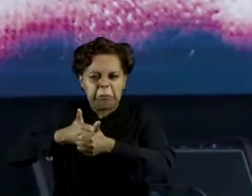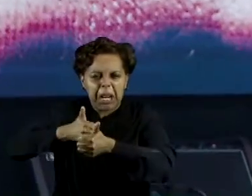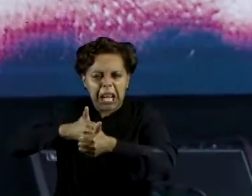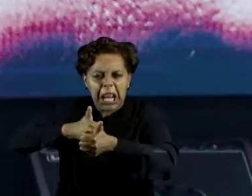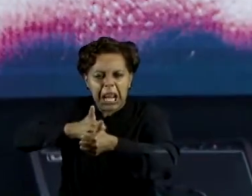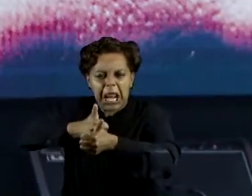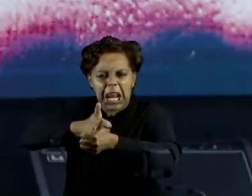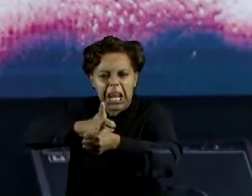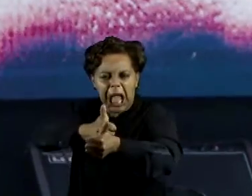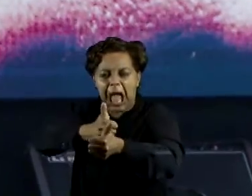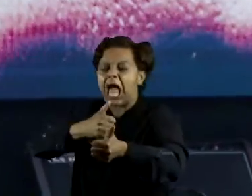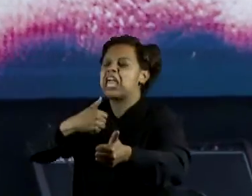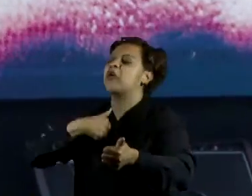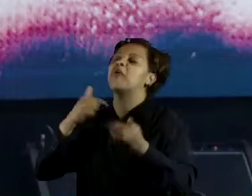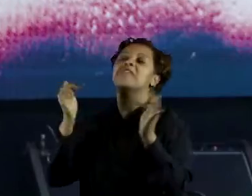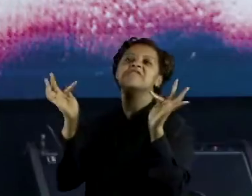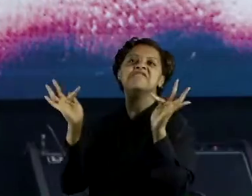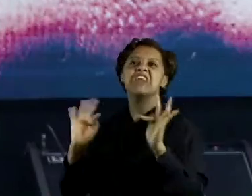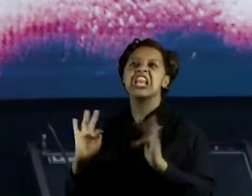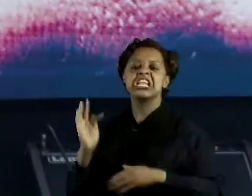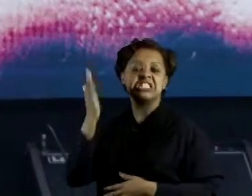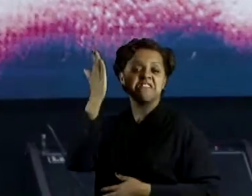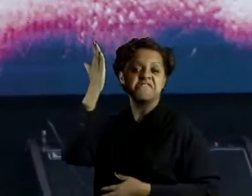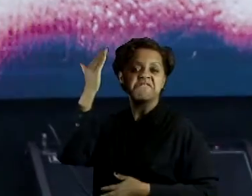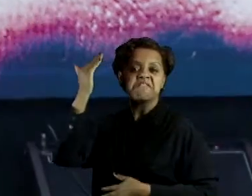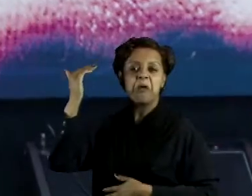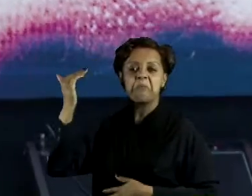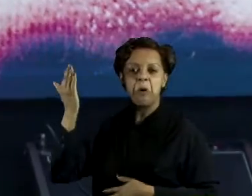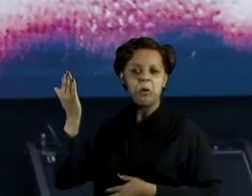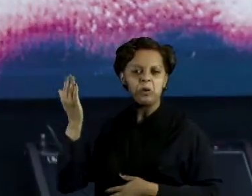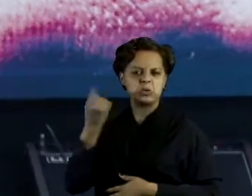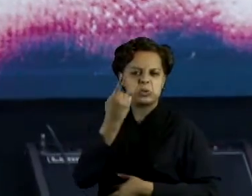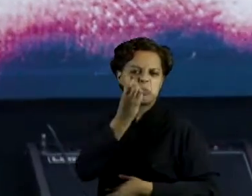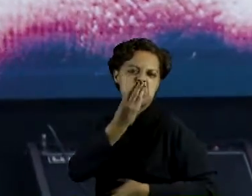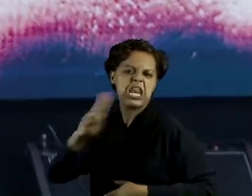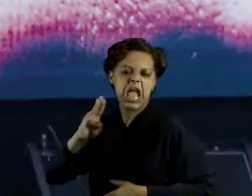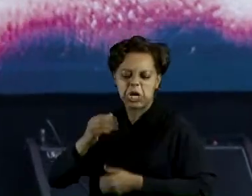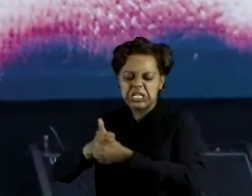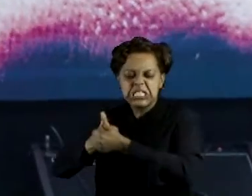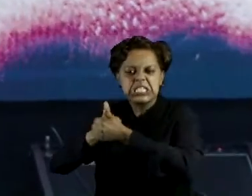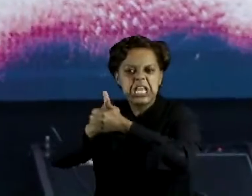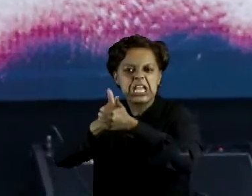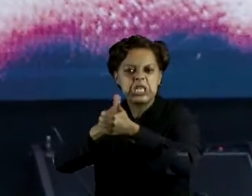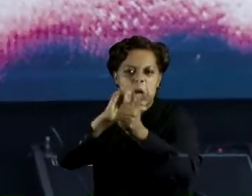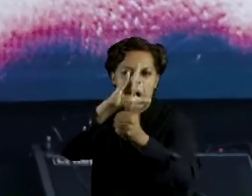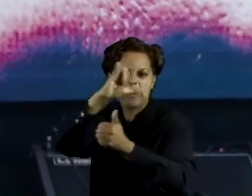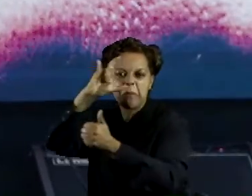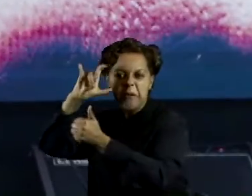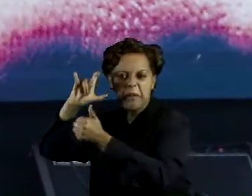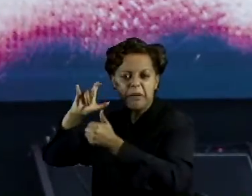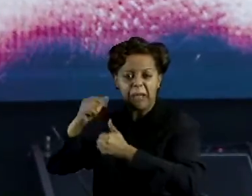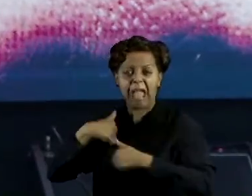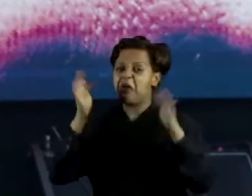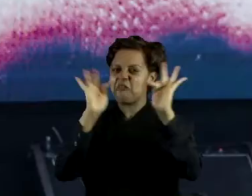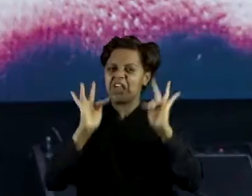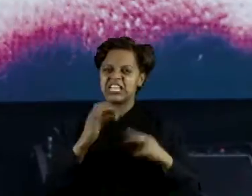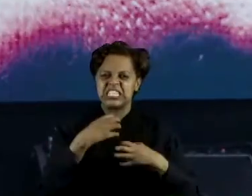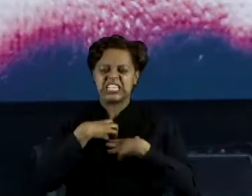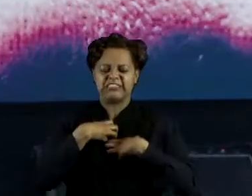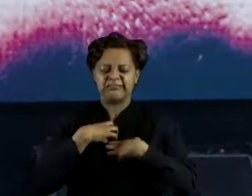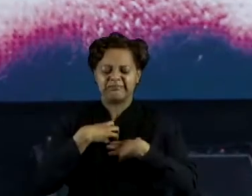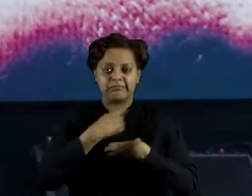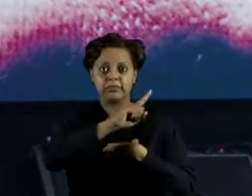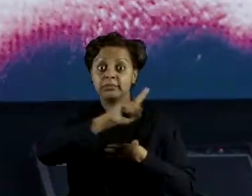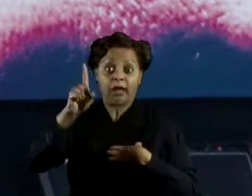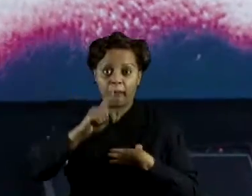muito feliz, né? Ah, se tiver 1 milhão de seguidores, eu vou ser muito feliz por isso. Não. A